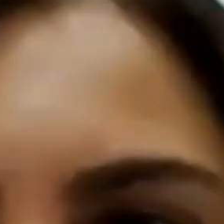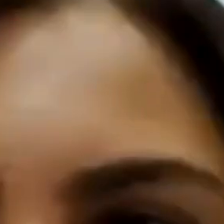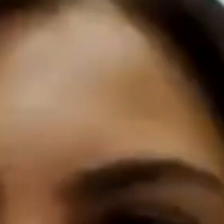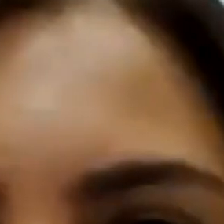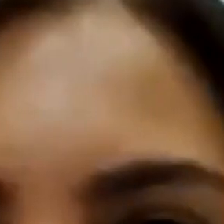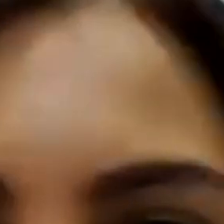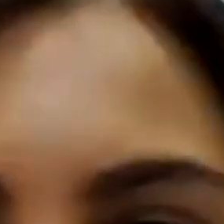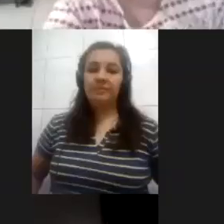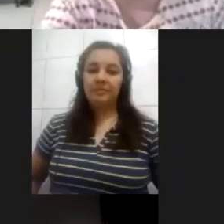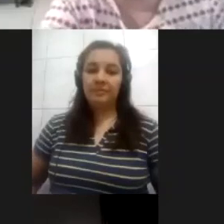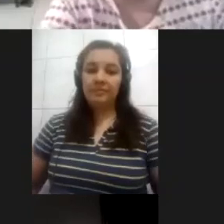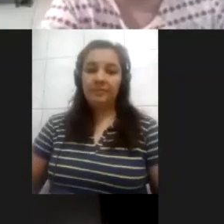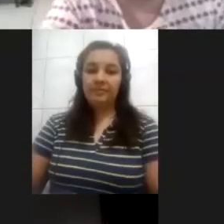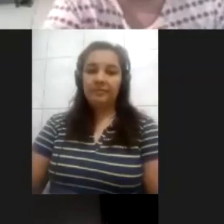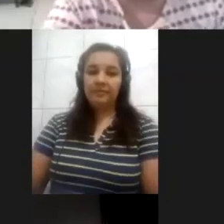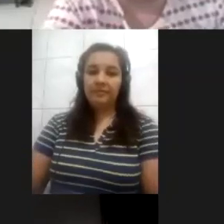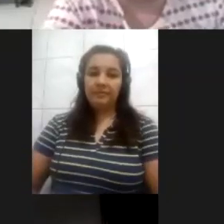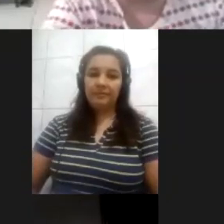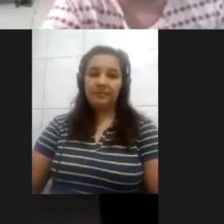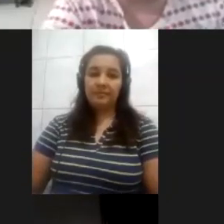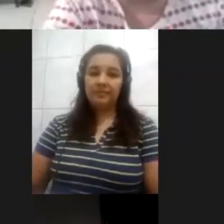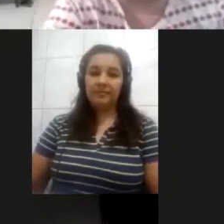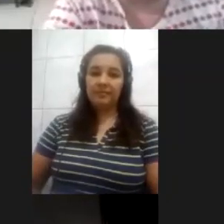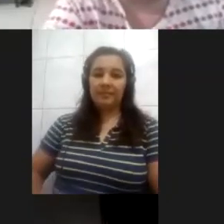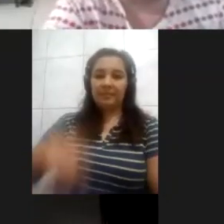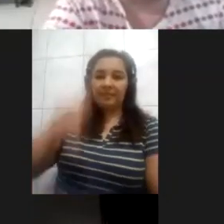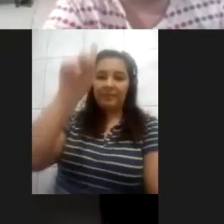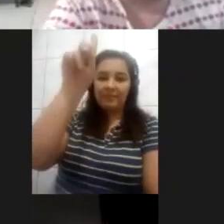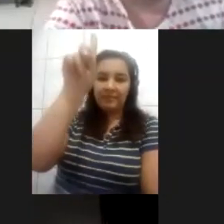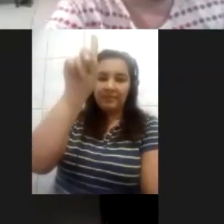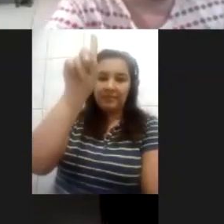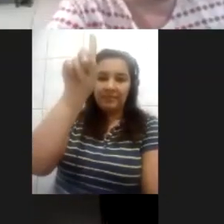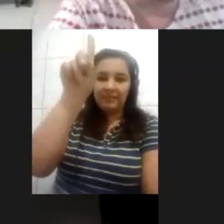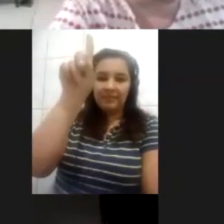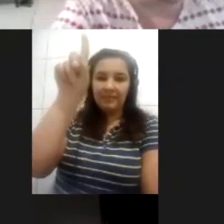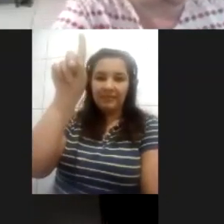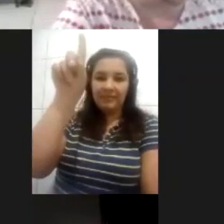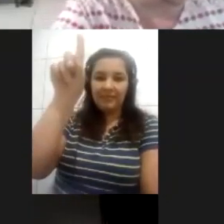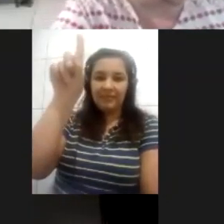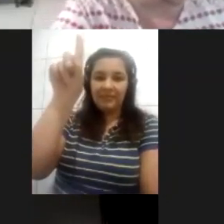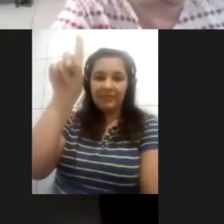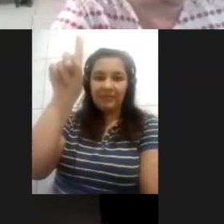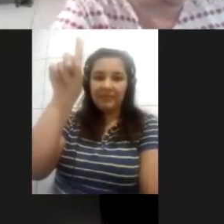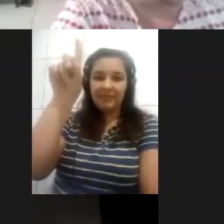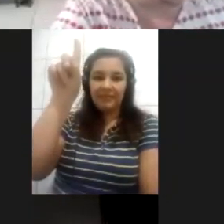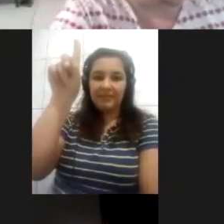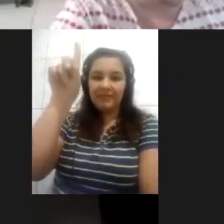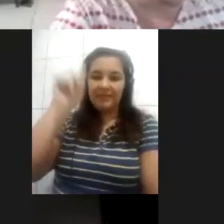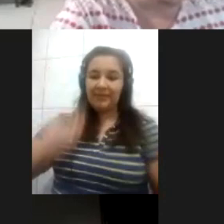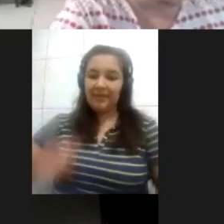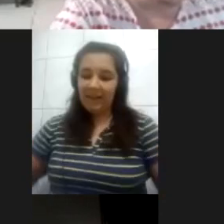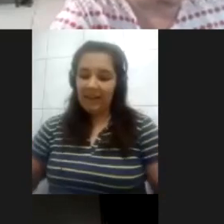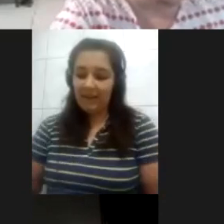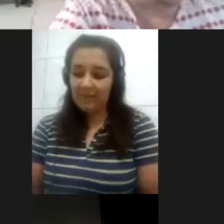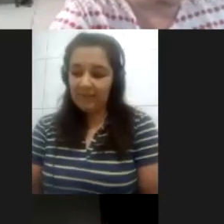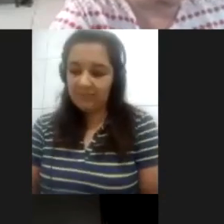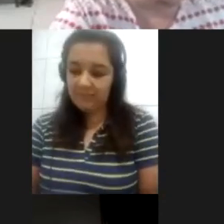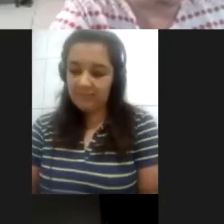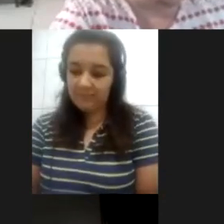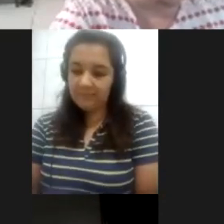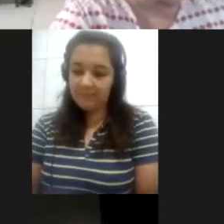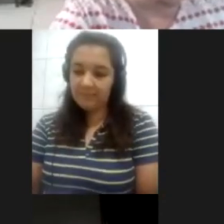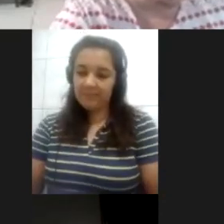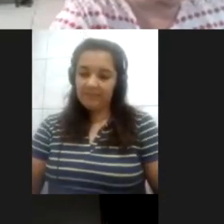material. Então, alguém quer fazer alguma pergunta? Eu vou liberar o áudio, gente. Elivânia, tá? Então vamos fazer assim,